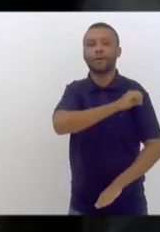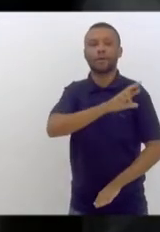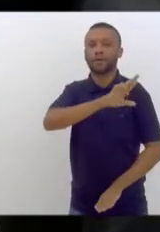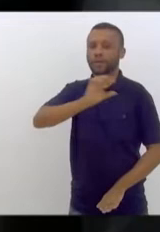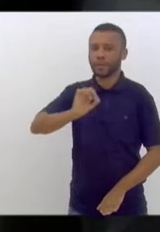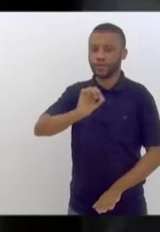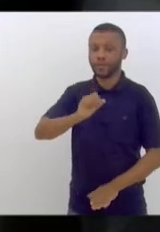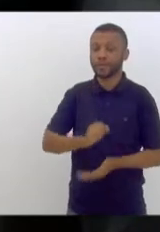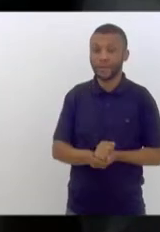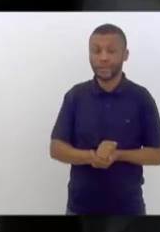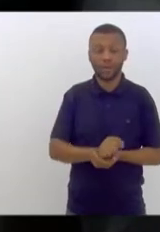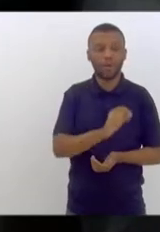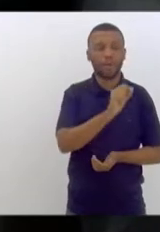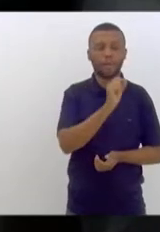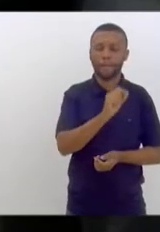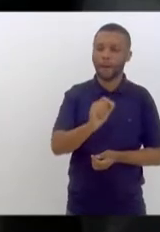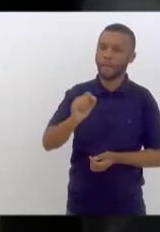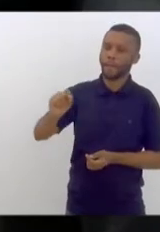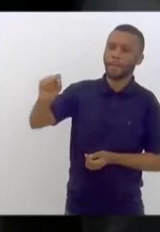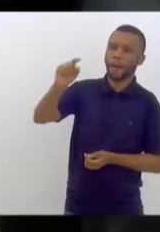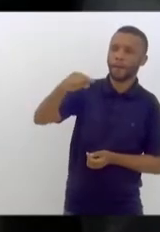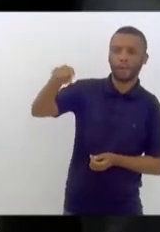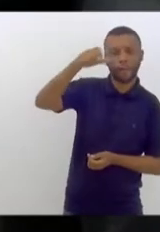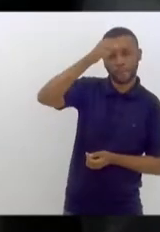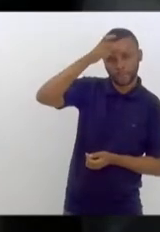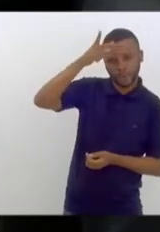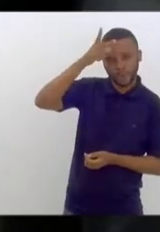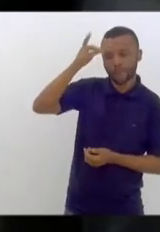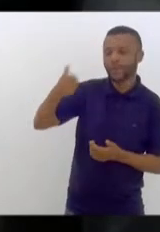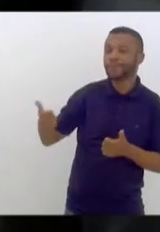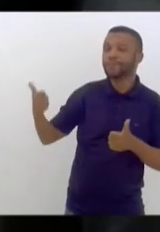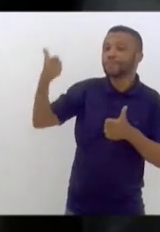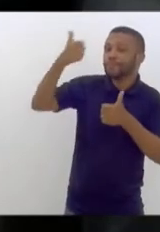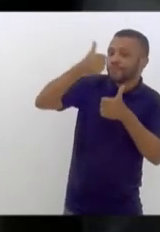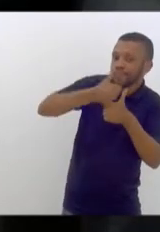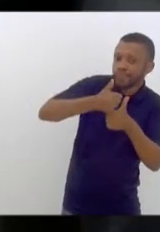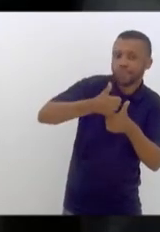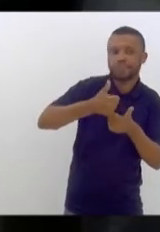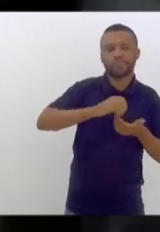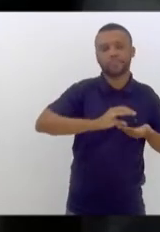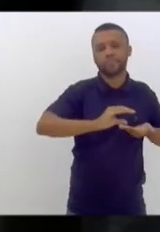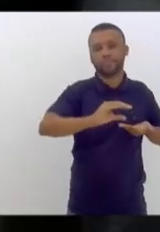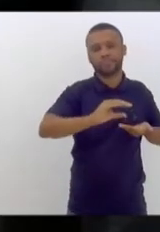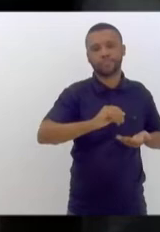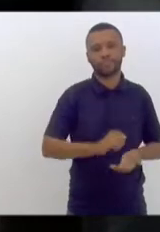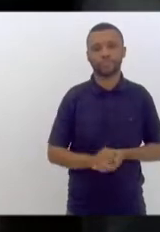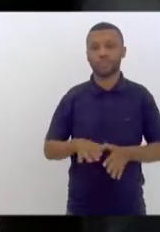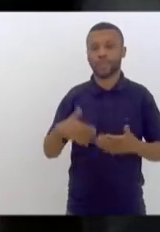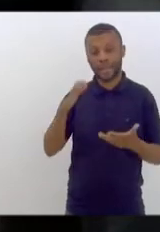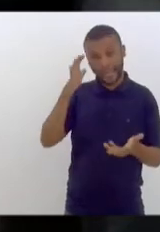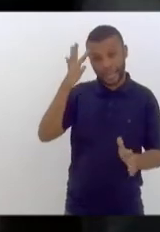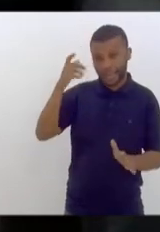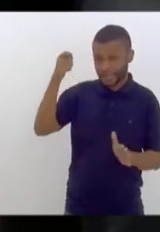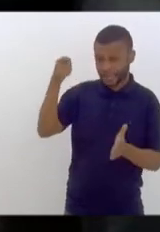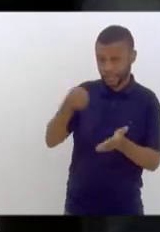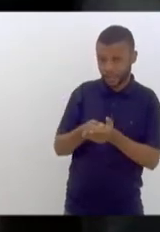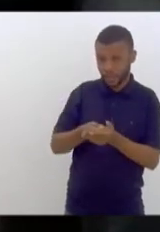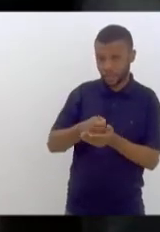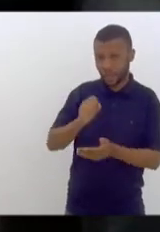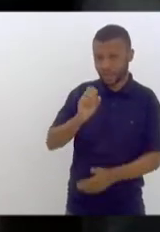pelos demais municípios. Então, é certo também, até a própria decisão do Supremo, que isso não será pago de uma vez